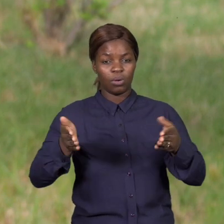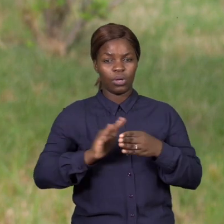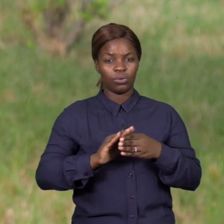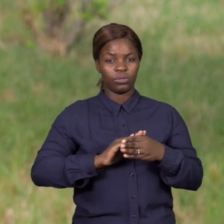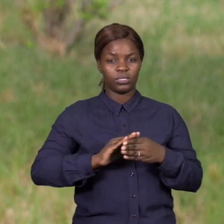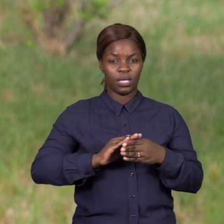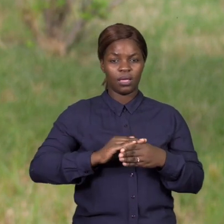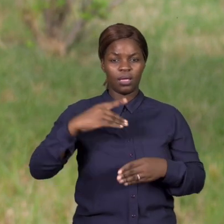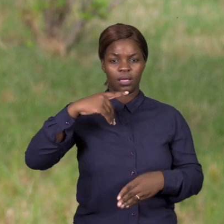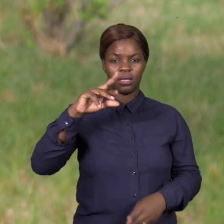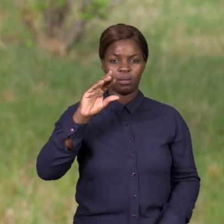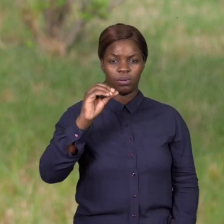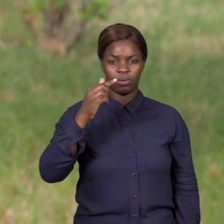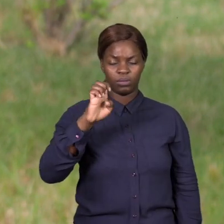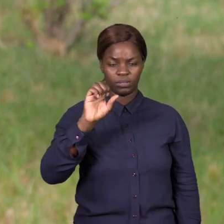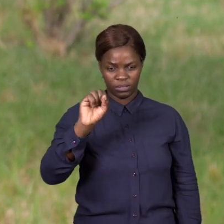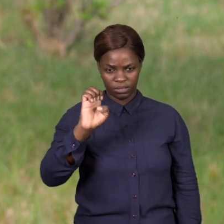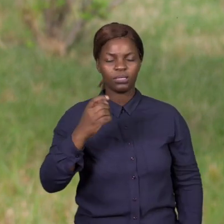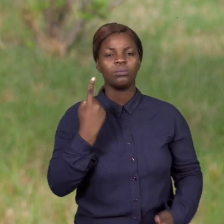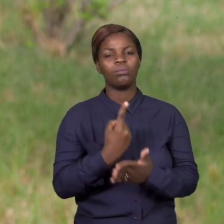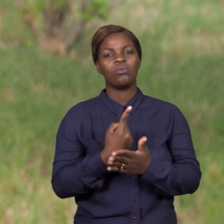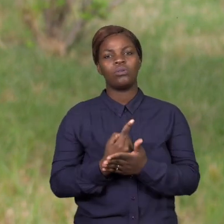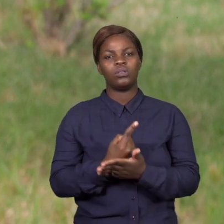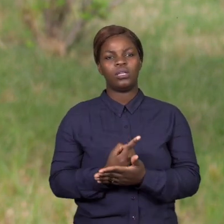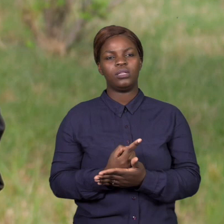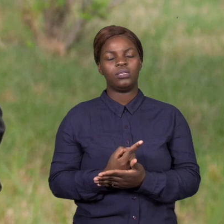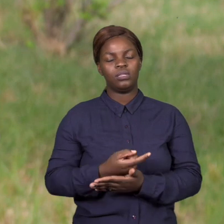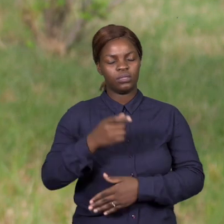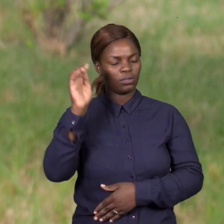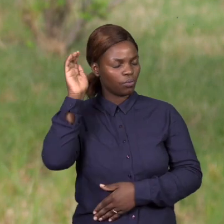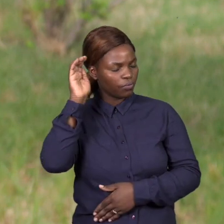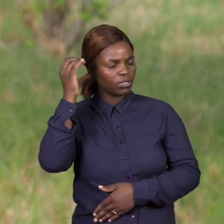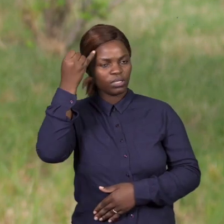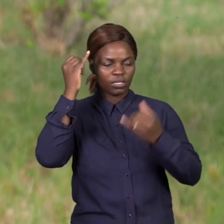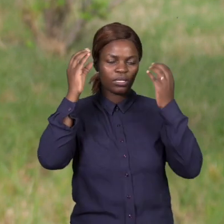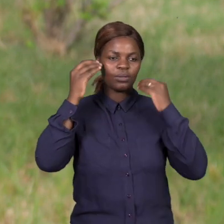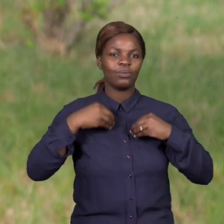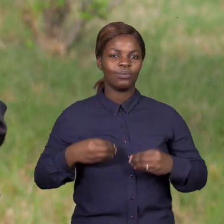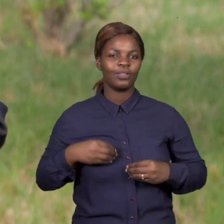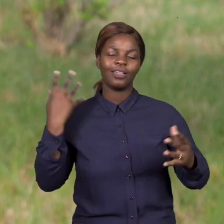perderam os dentes e usam próteses dentárias, devem seguir as orientações